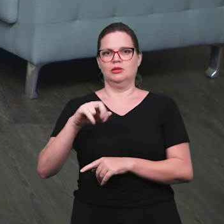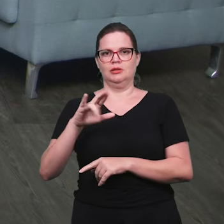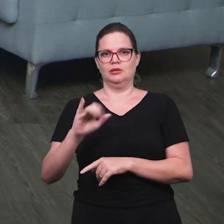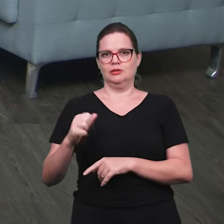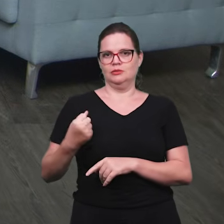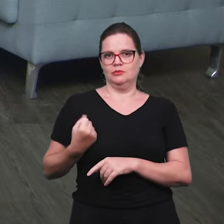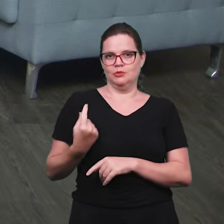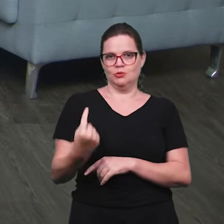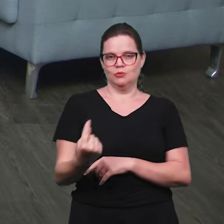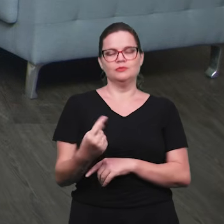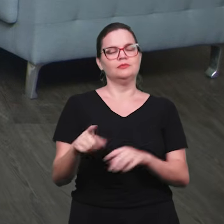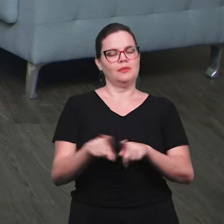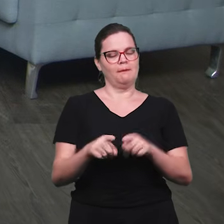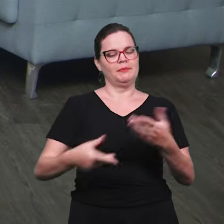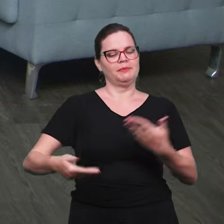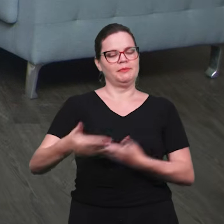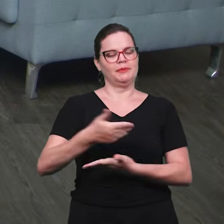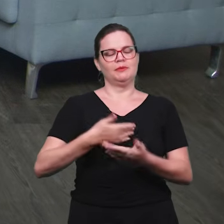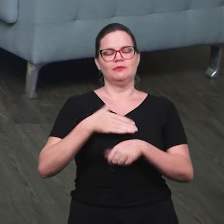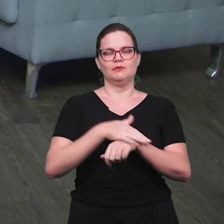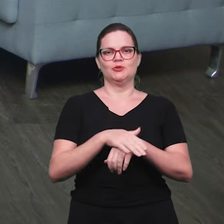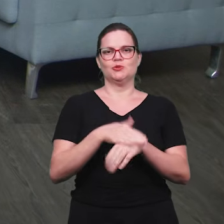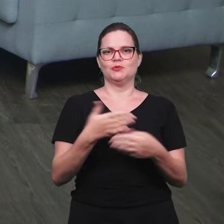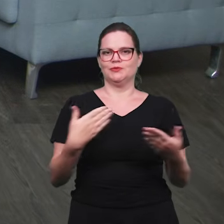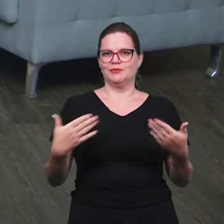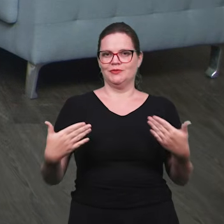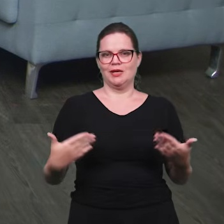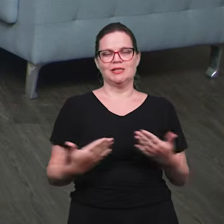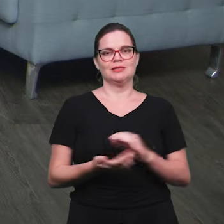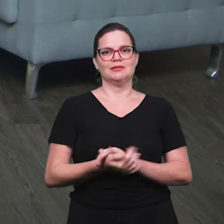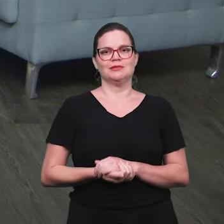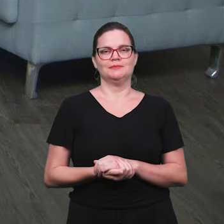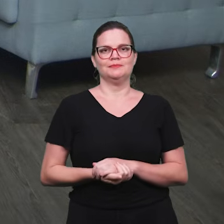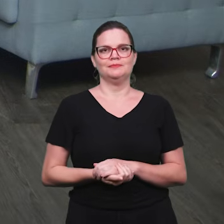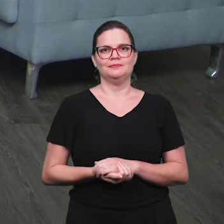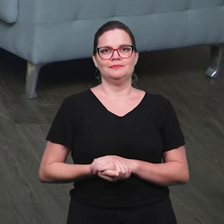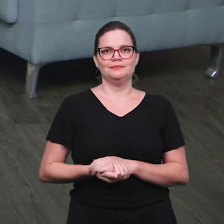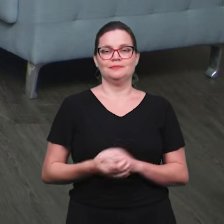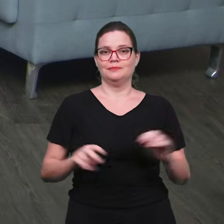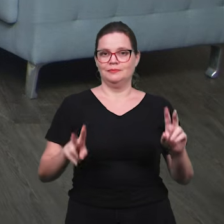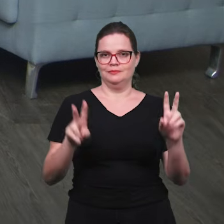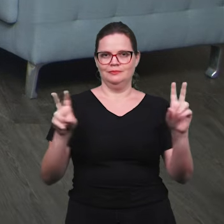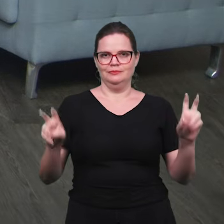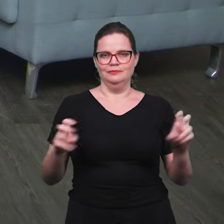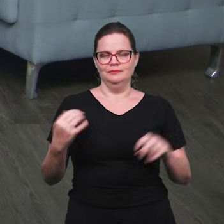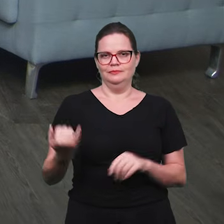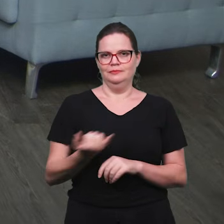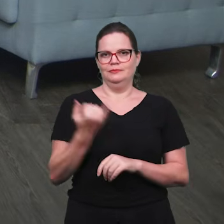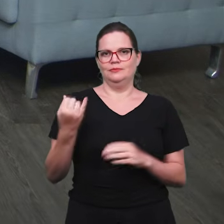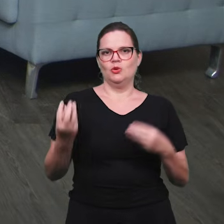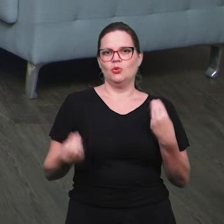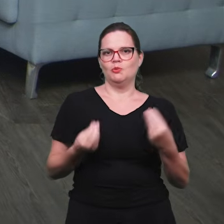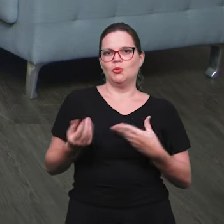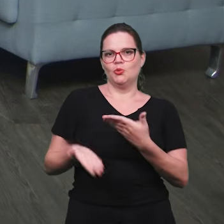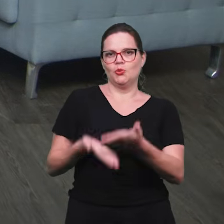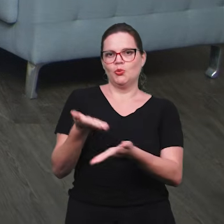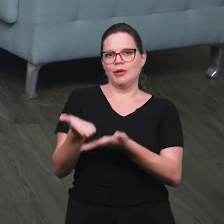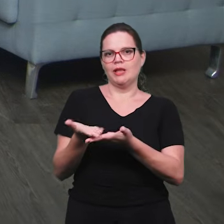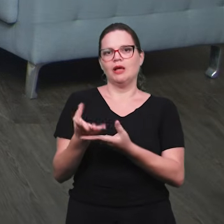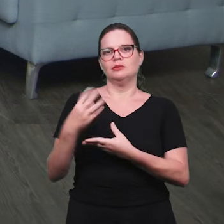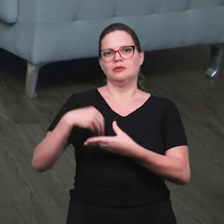1, e vai também aqui conversar com o Daniel, juntamente comigo, sobre este assunto que são os